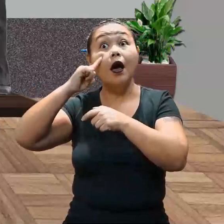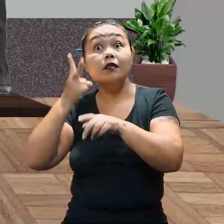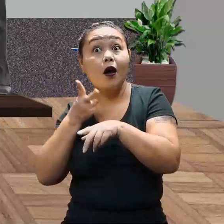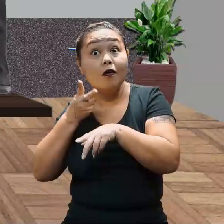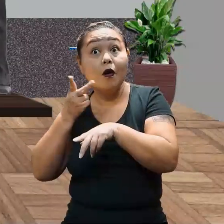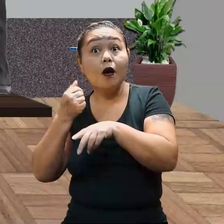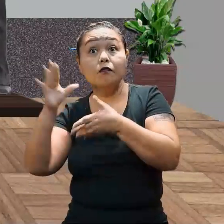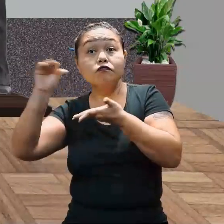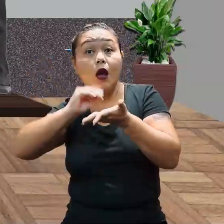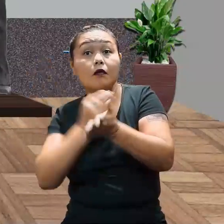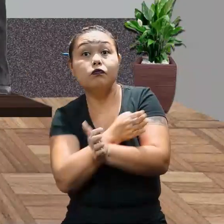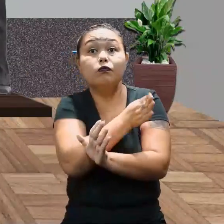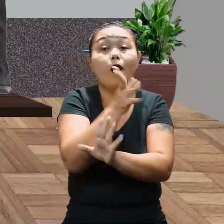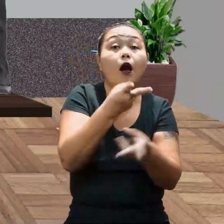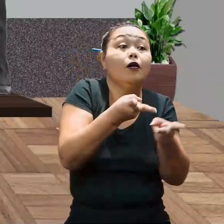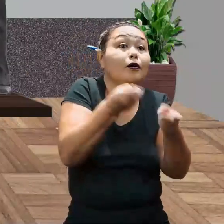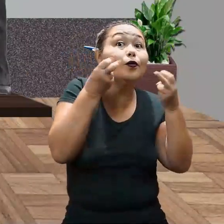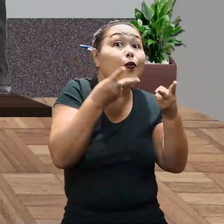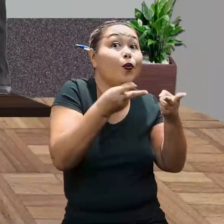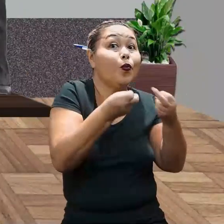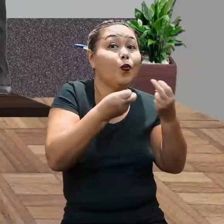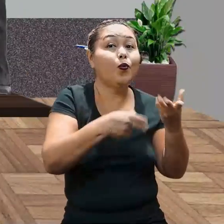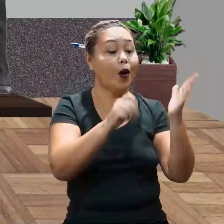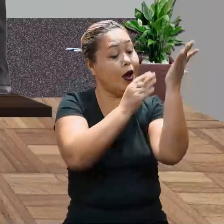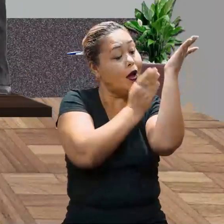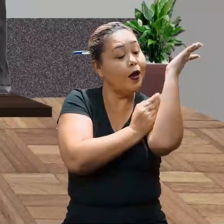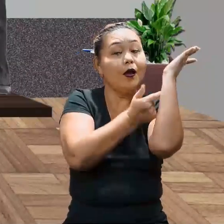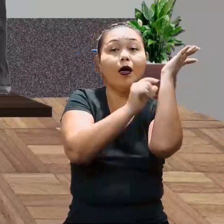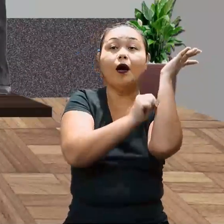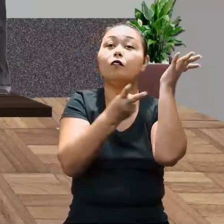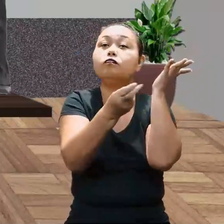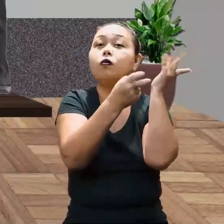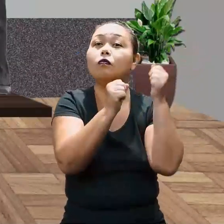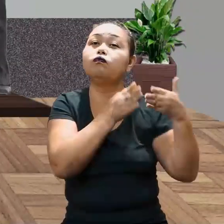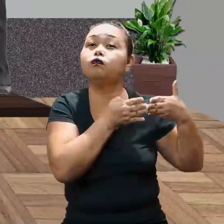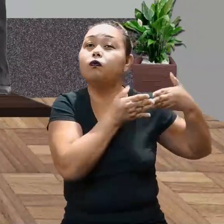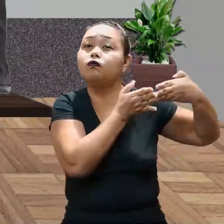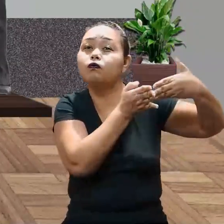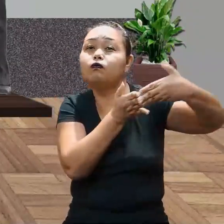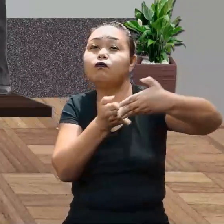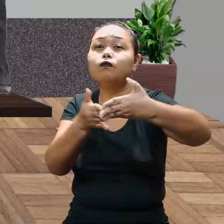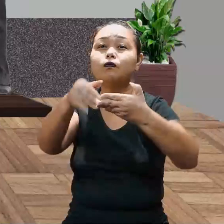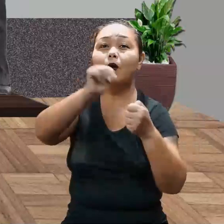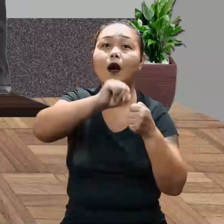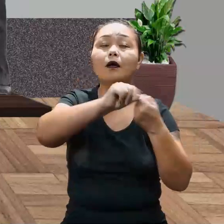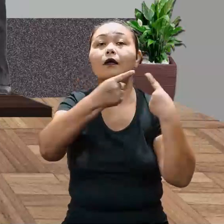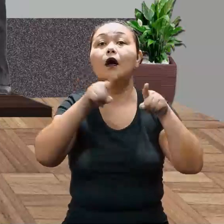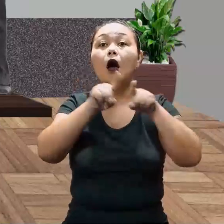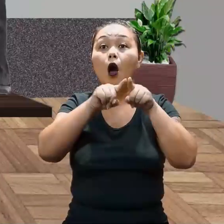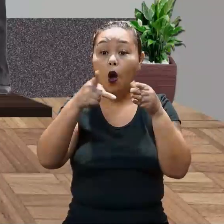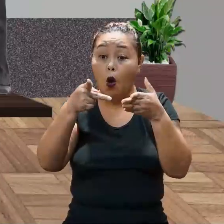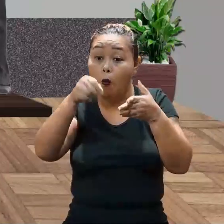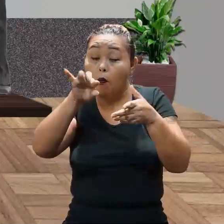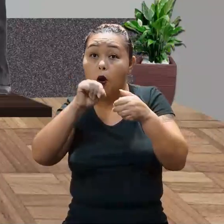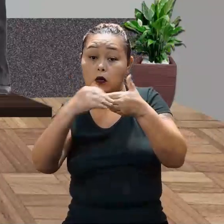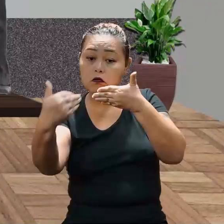na Amazônia e começar a explorar a borracha, explorar a navegação, explorar os portos que vão ser construídos